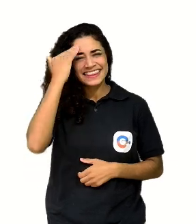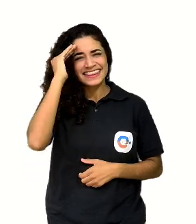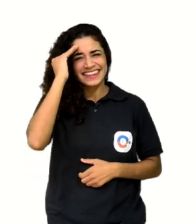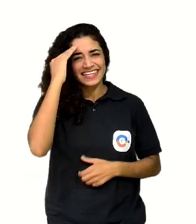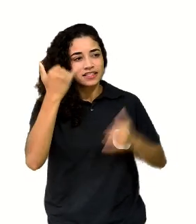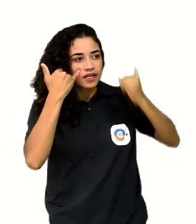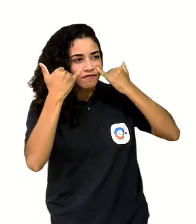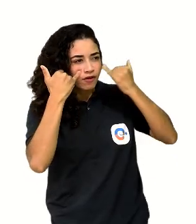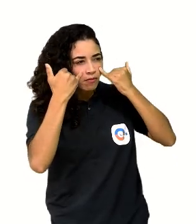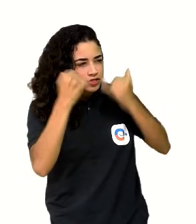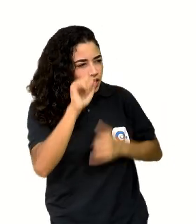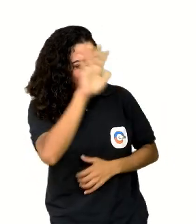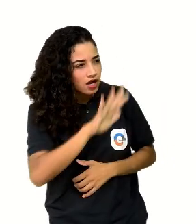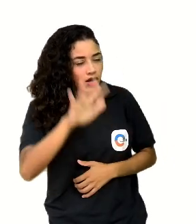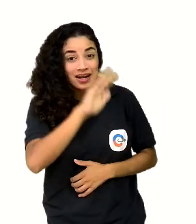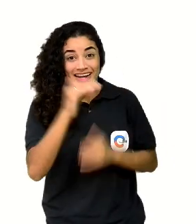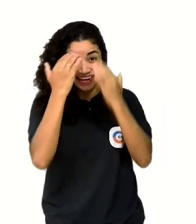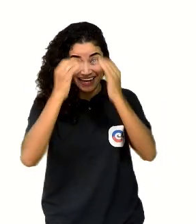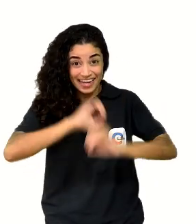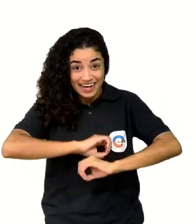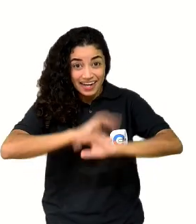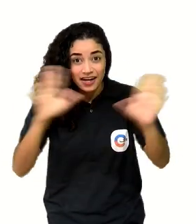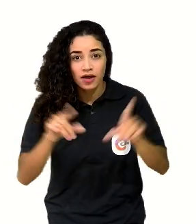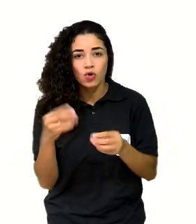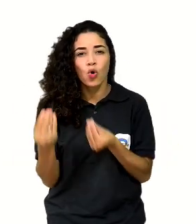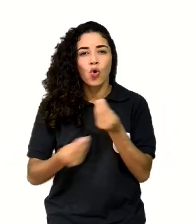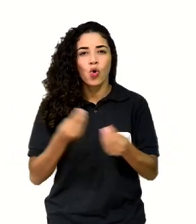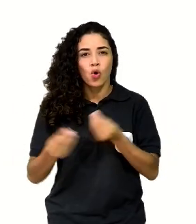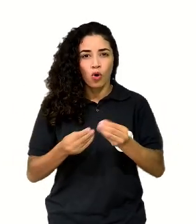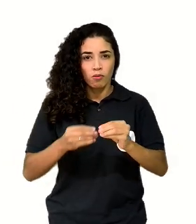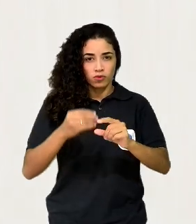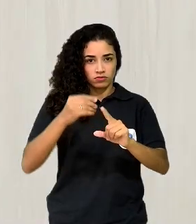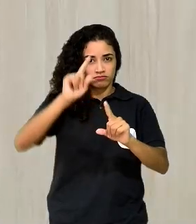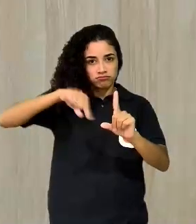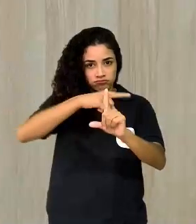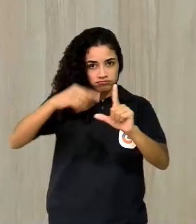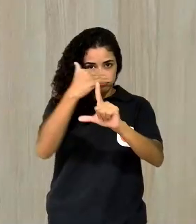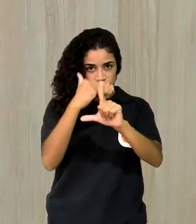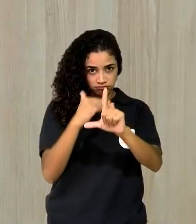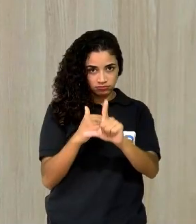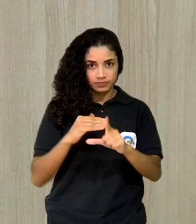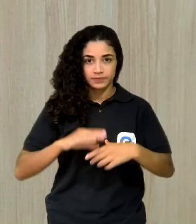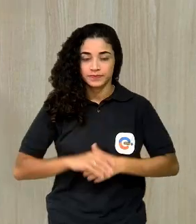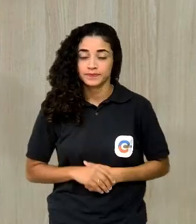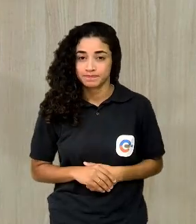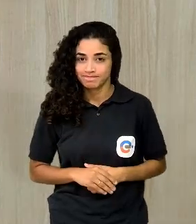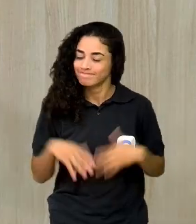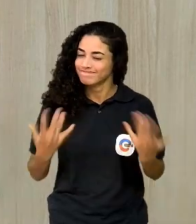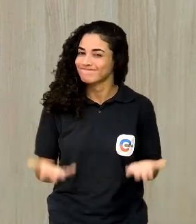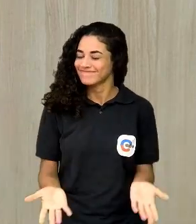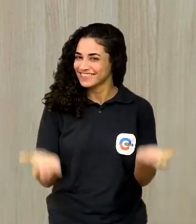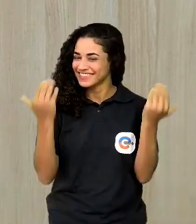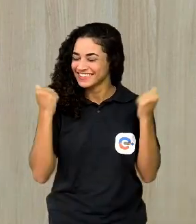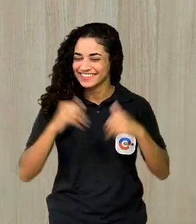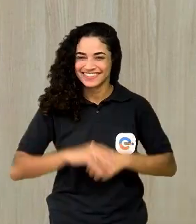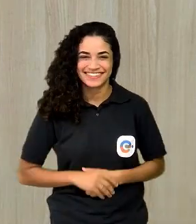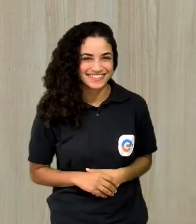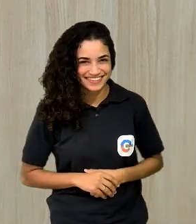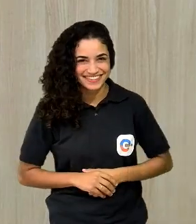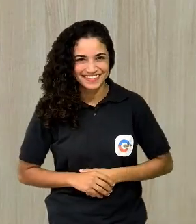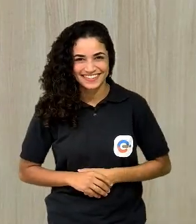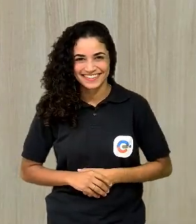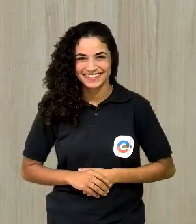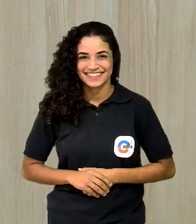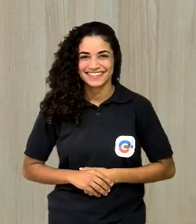informações apresentadas por meio de coordenadas cartesianas. Então, vem comigo nessa onda?